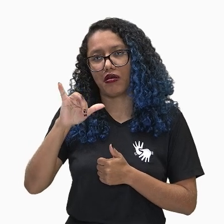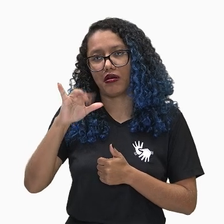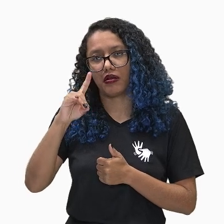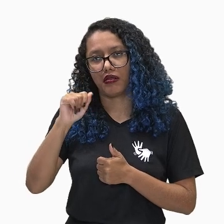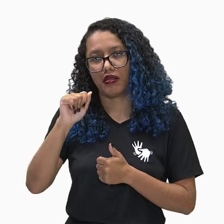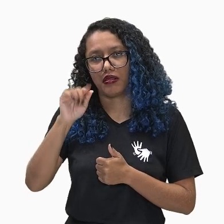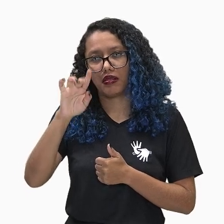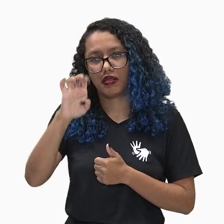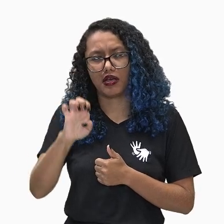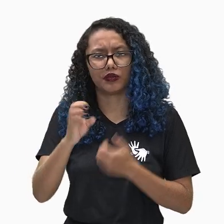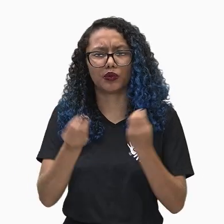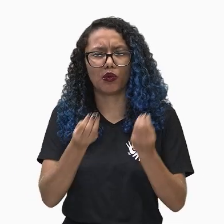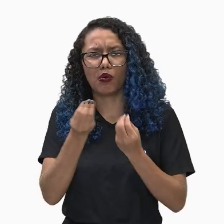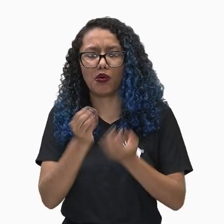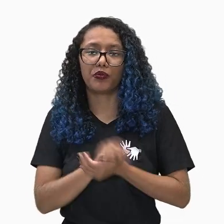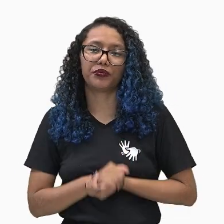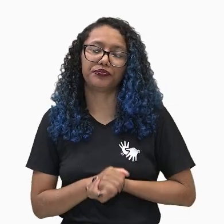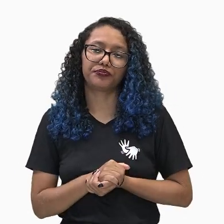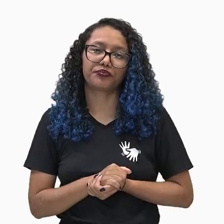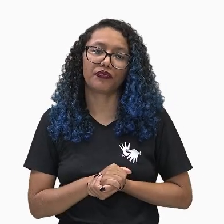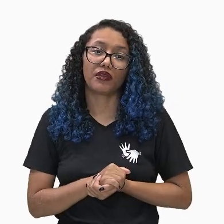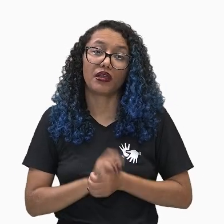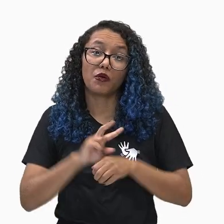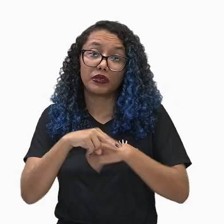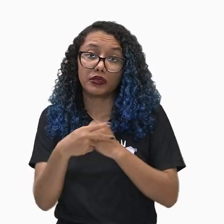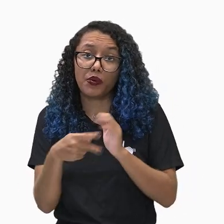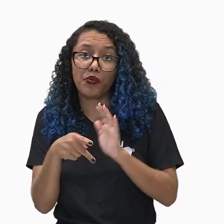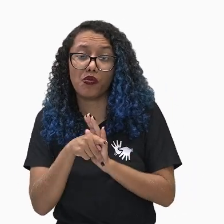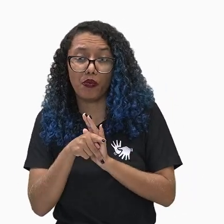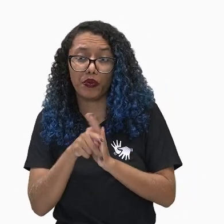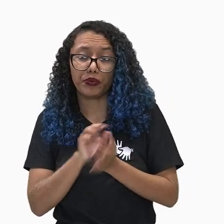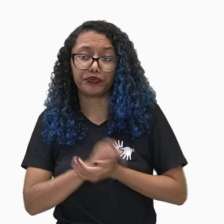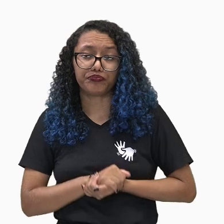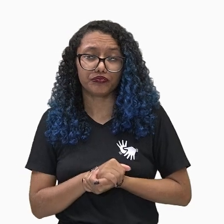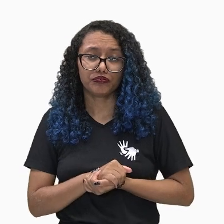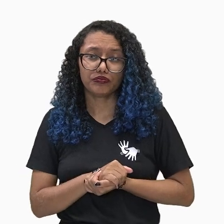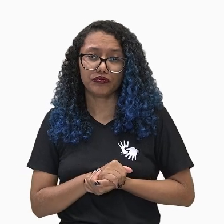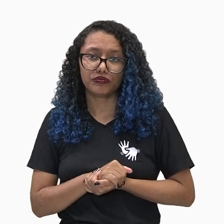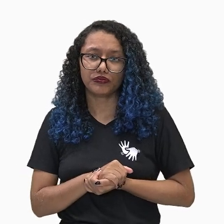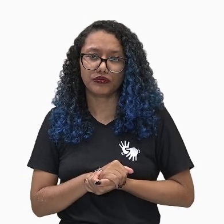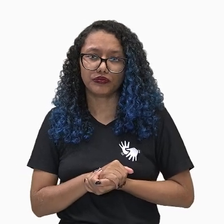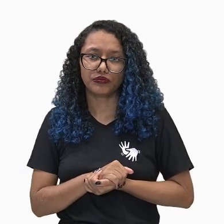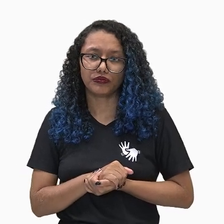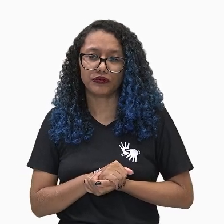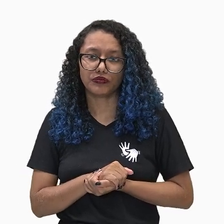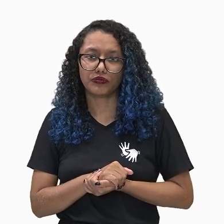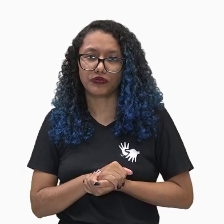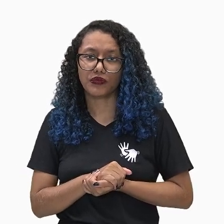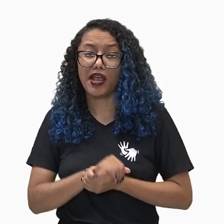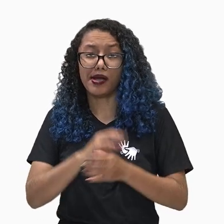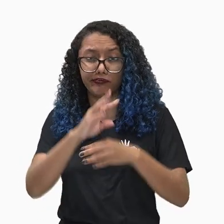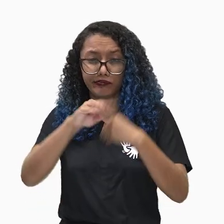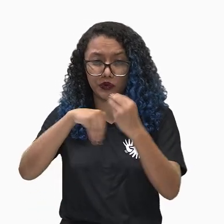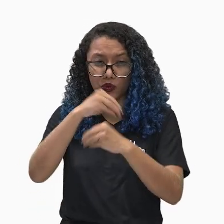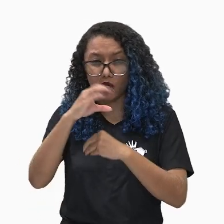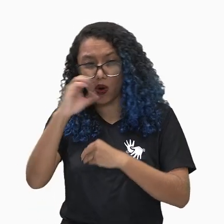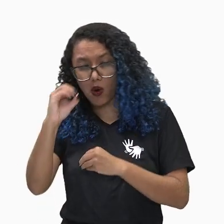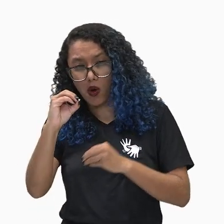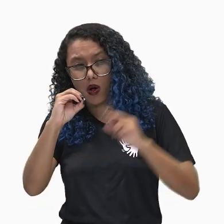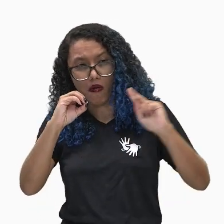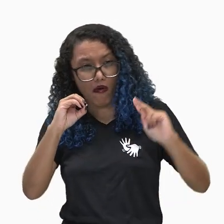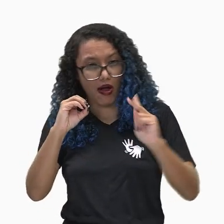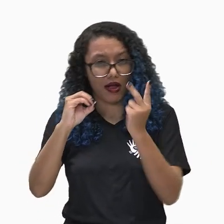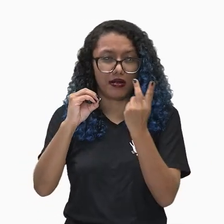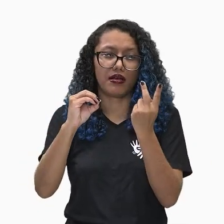cujo resulta da diferença da eletronegatividade entre o hidrogênio e o oxigênio, observe aí a